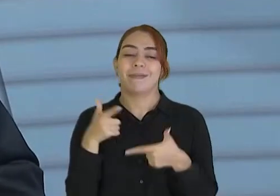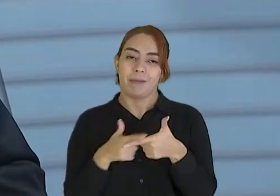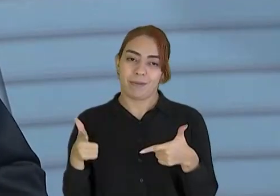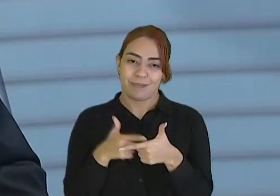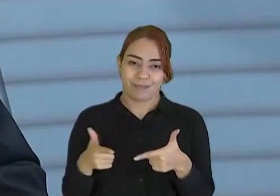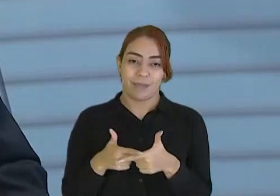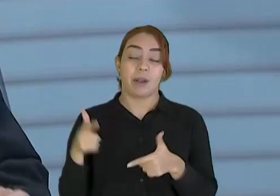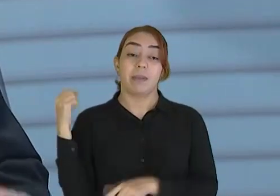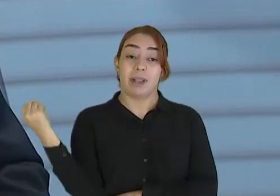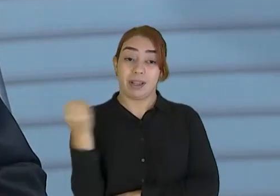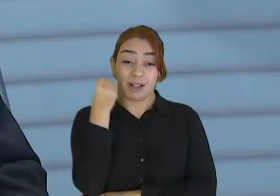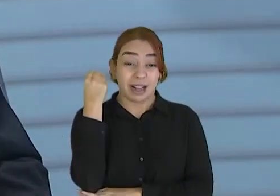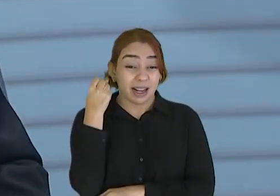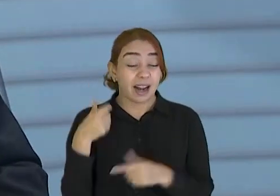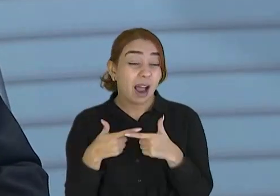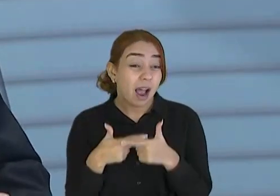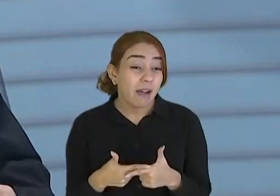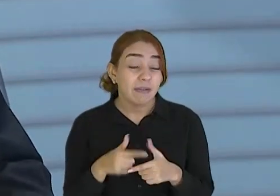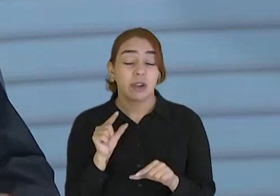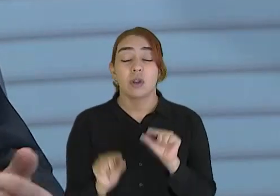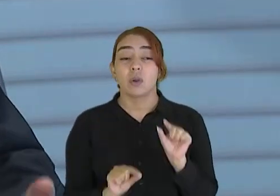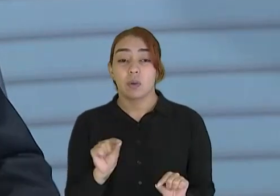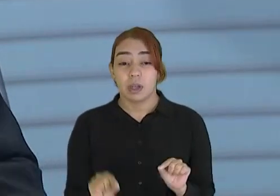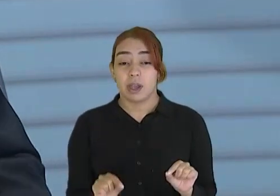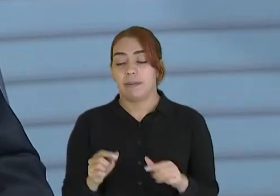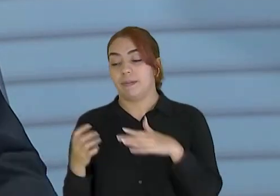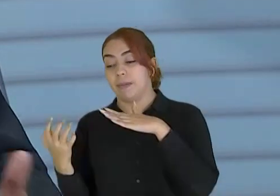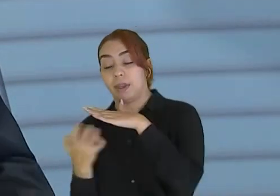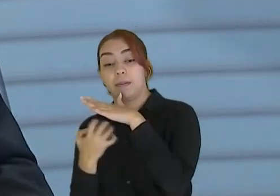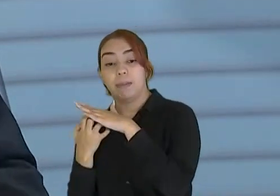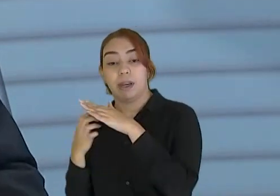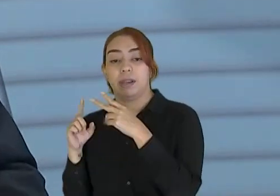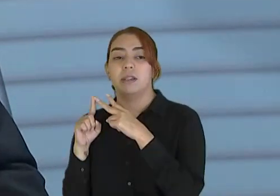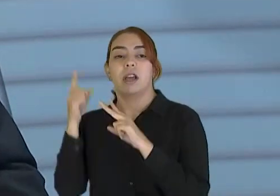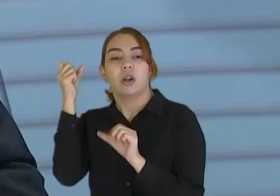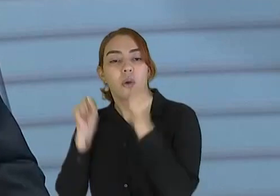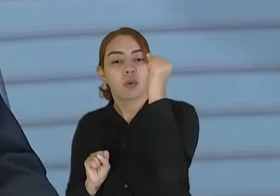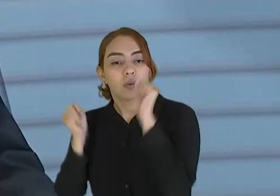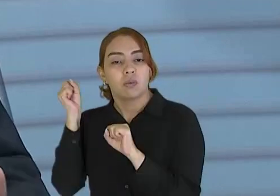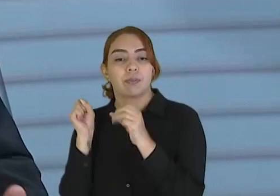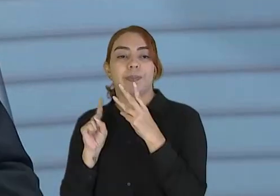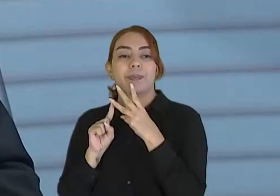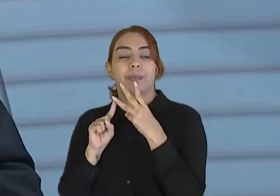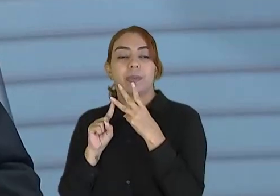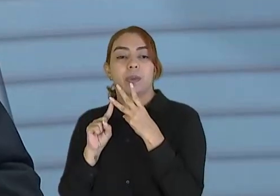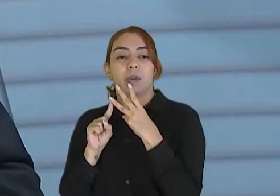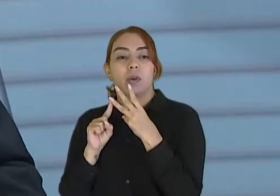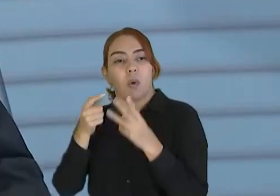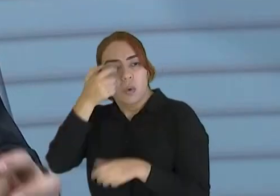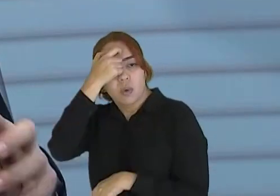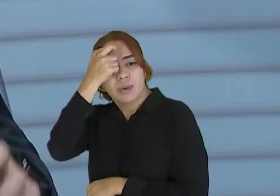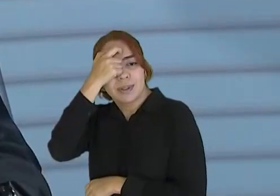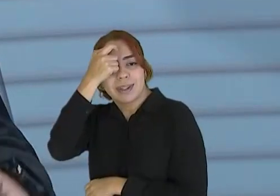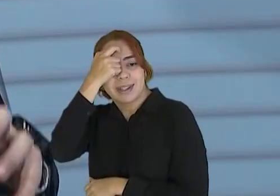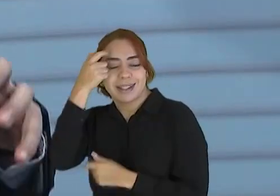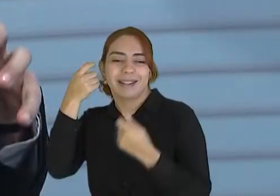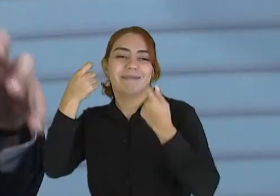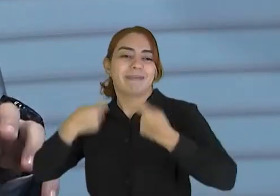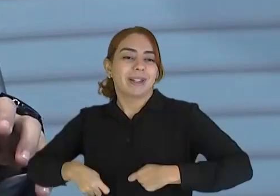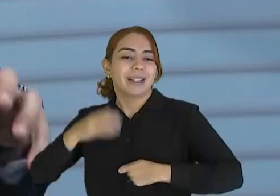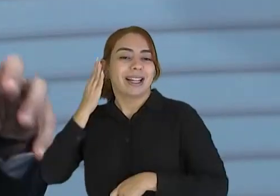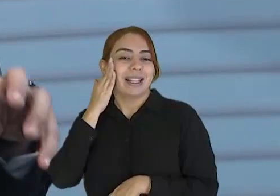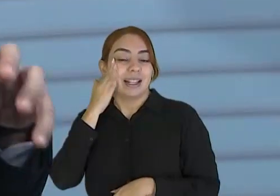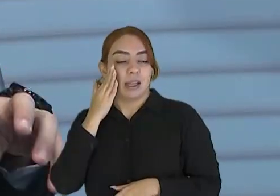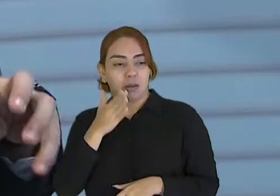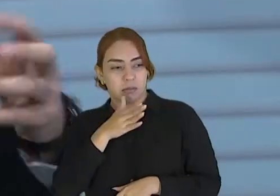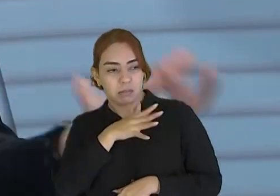E o passo são o quê? São as empresas, a produção econômica, compreender da importância do que é o meio